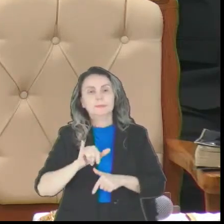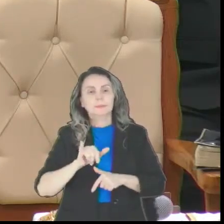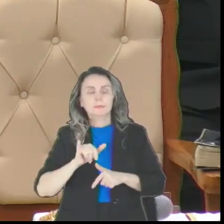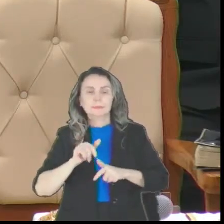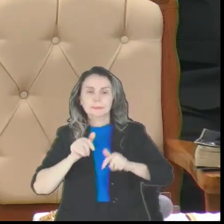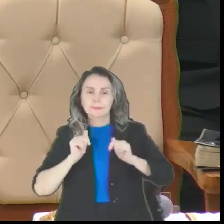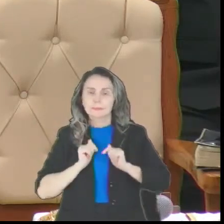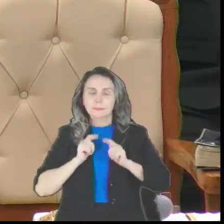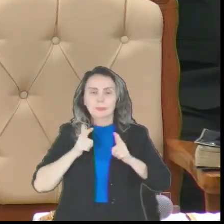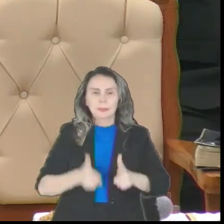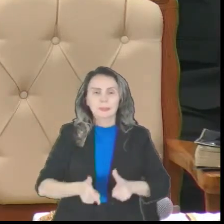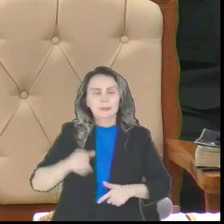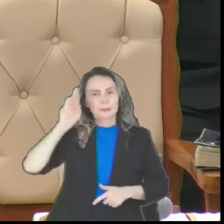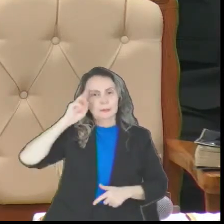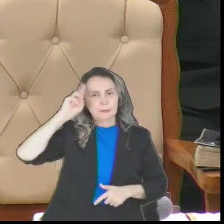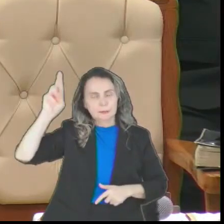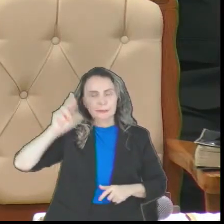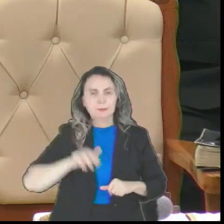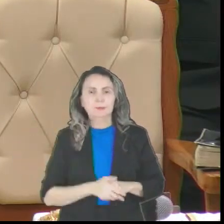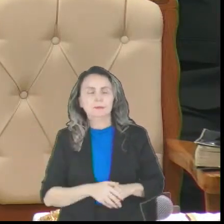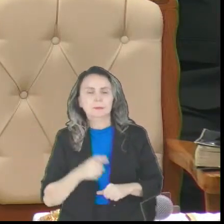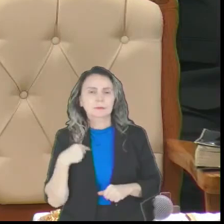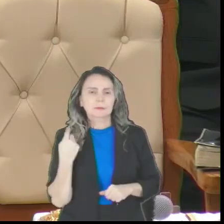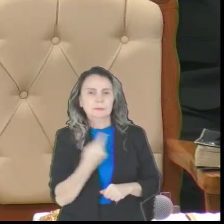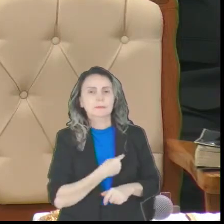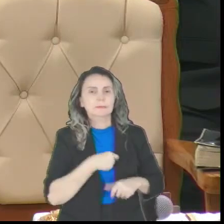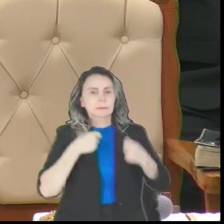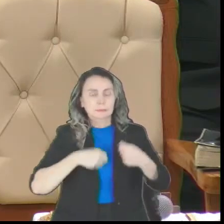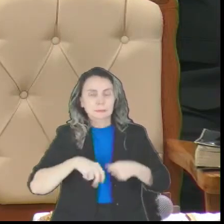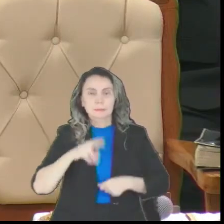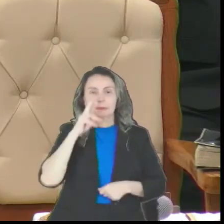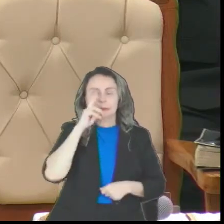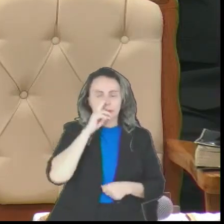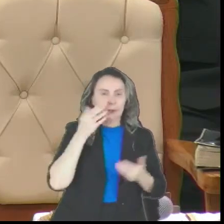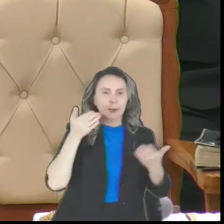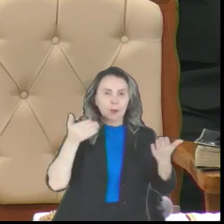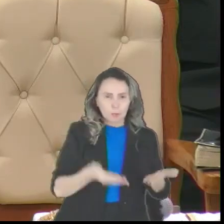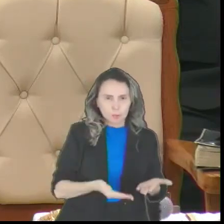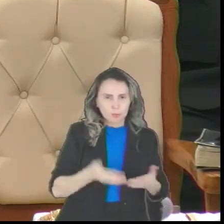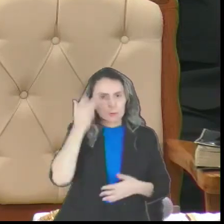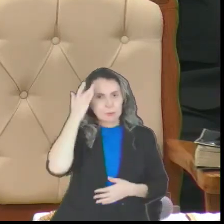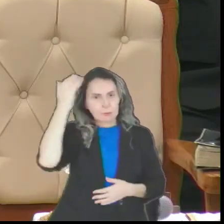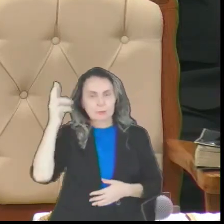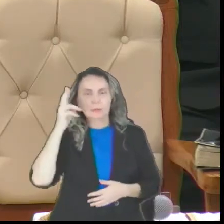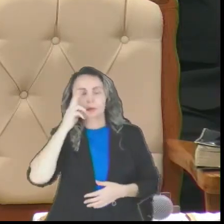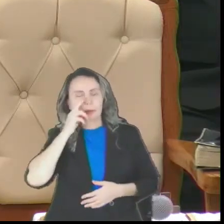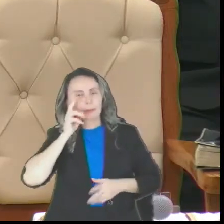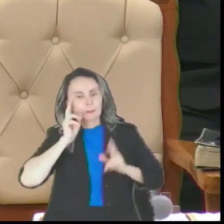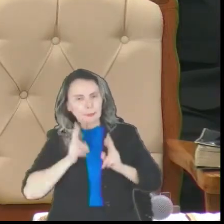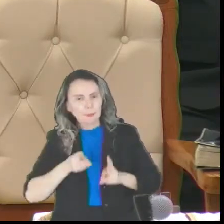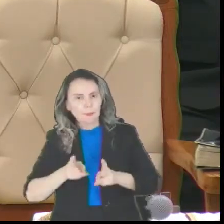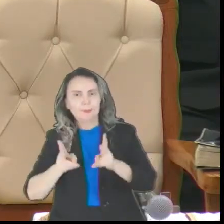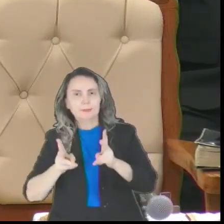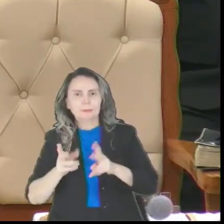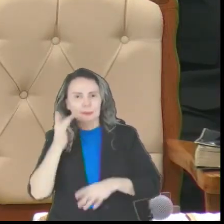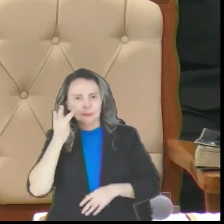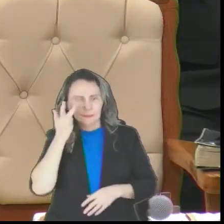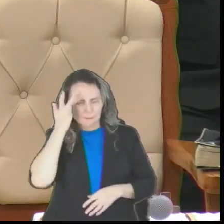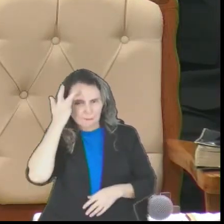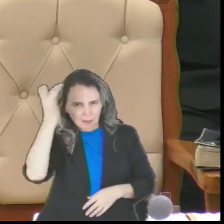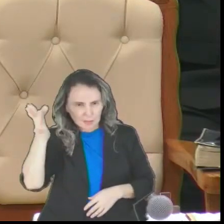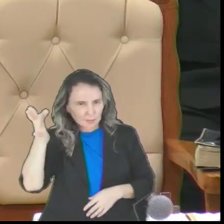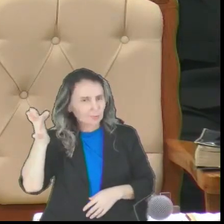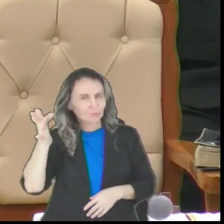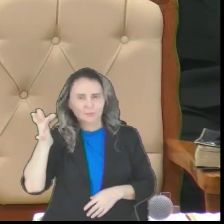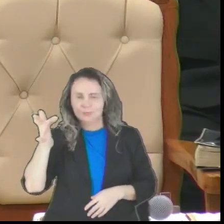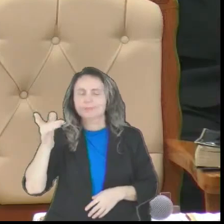recompensa no Senhor. Nós temos que ser crente hoje e crente amanhã. Não é fácil ser crente. A coisa mais difícil do mundo é